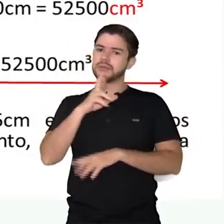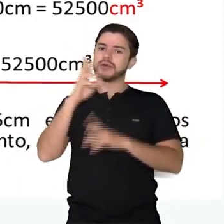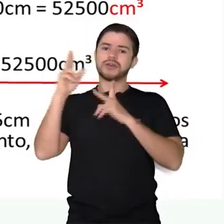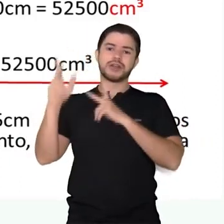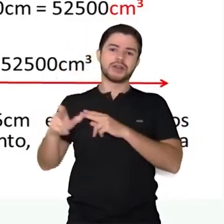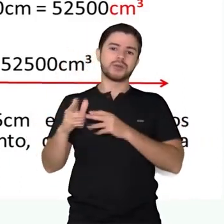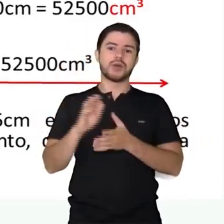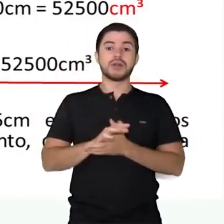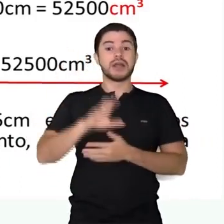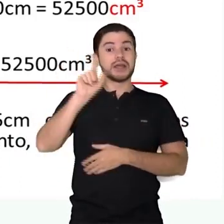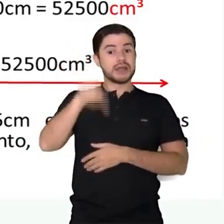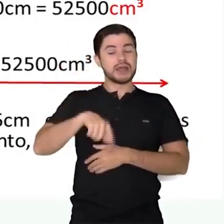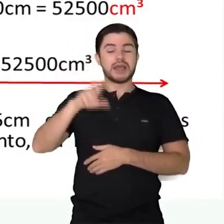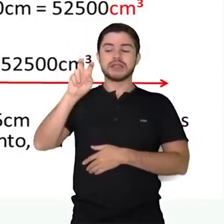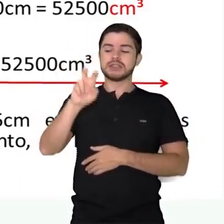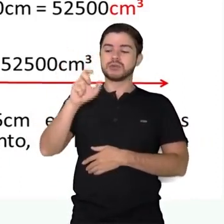é de